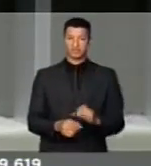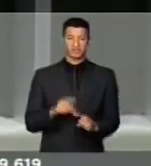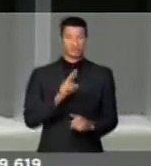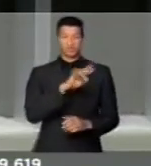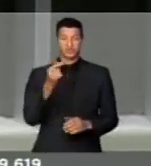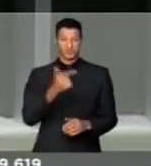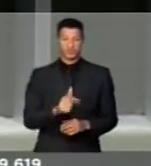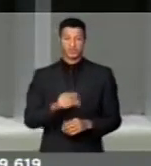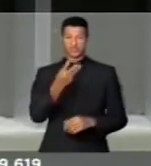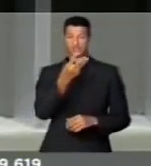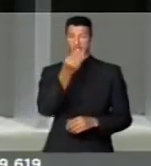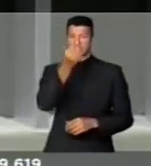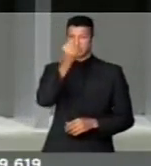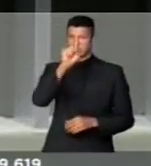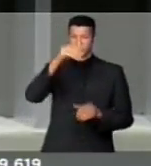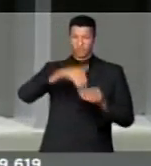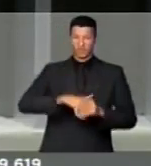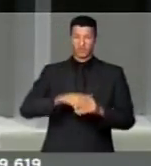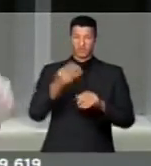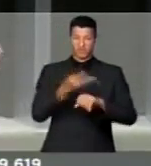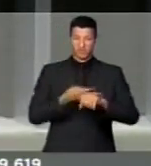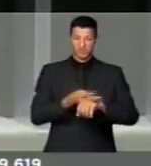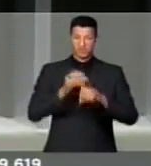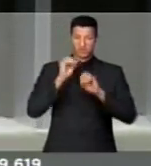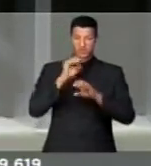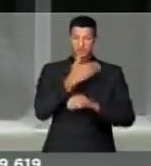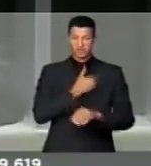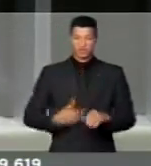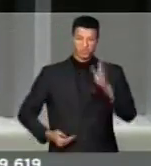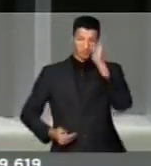ela não vai ter 308 votos para privatizar a educação pública brasileira.